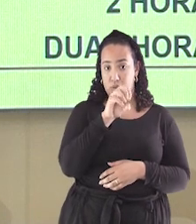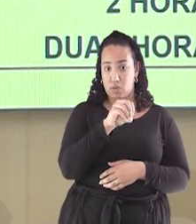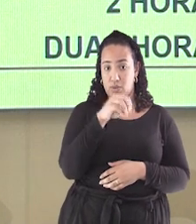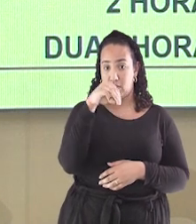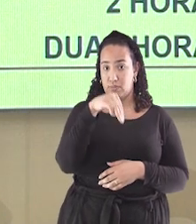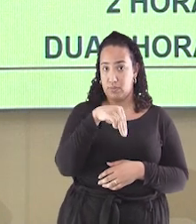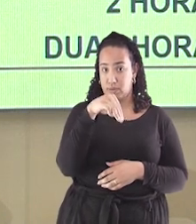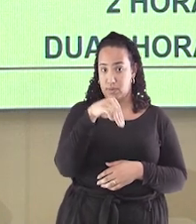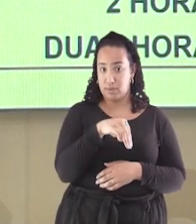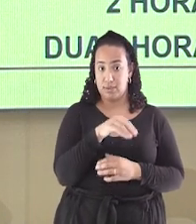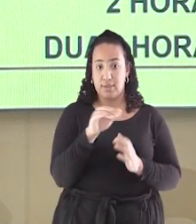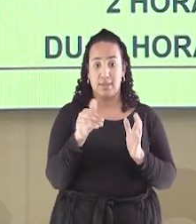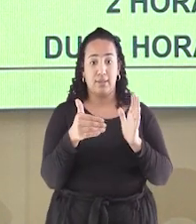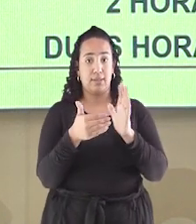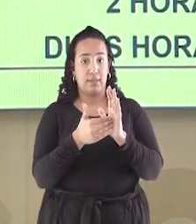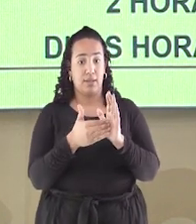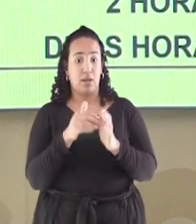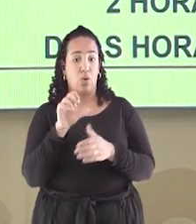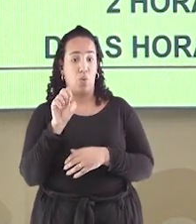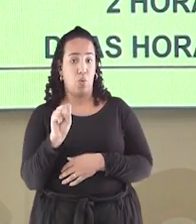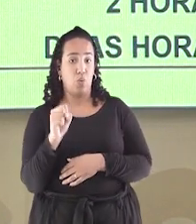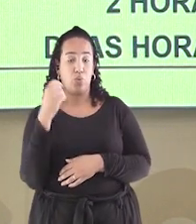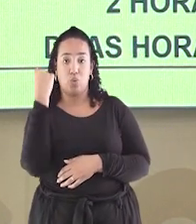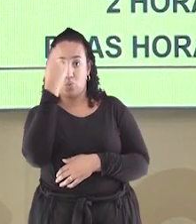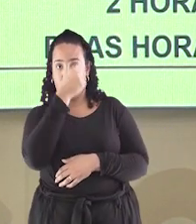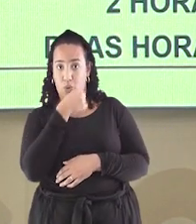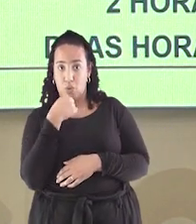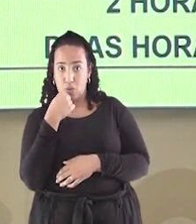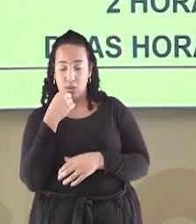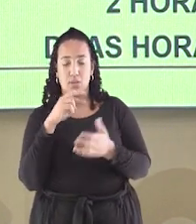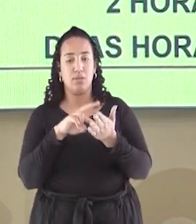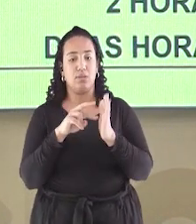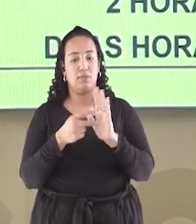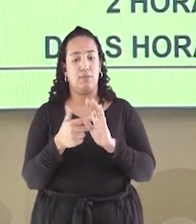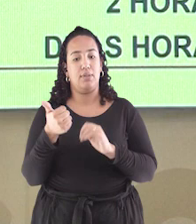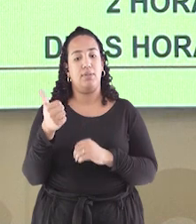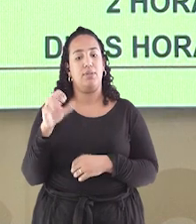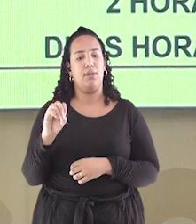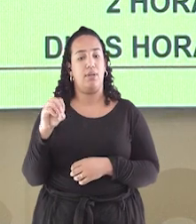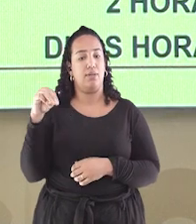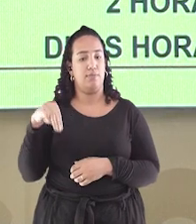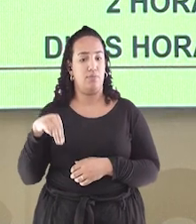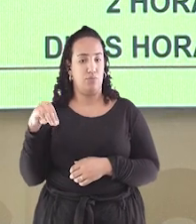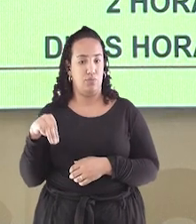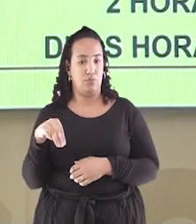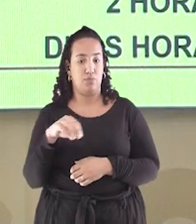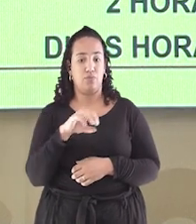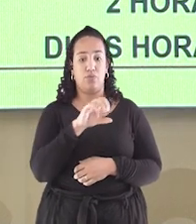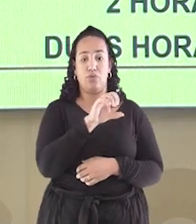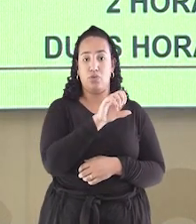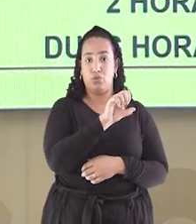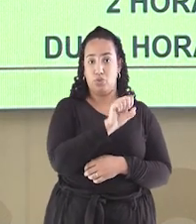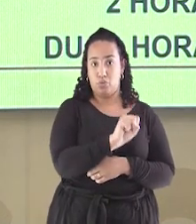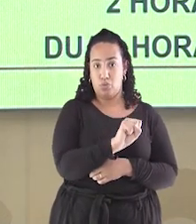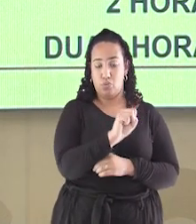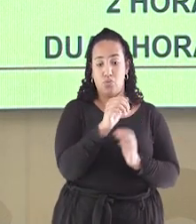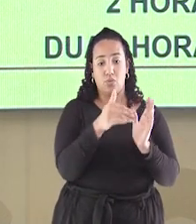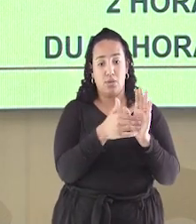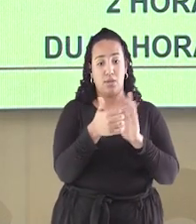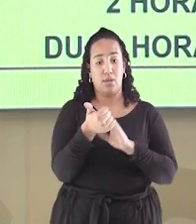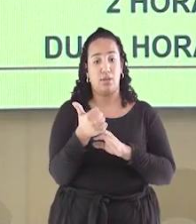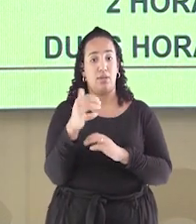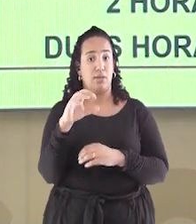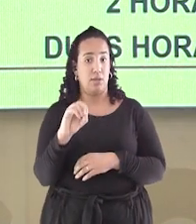7h50 até às 8 horas são 10 minutos. De 8 horas até às